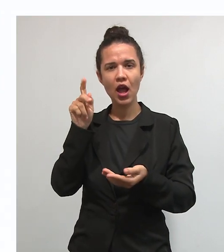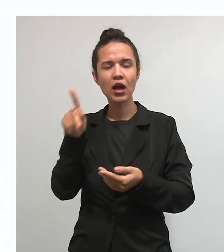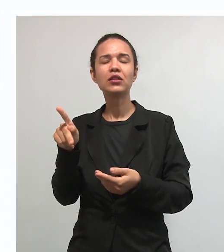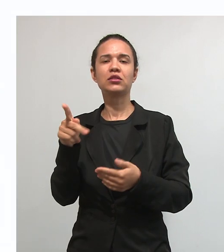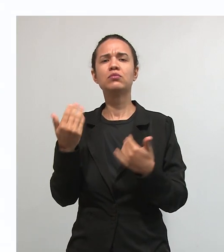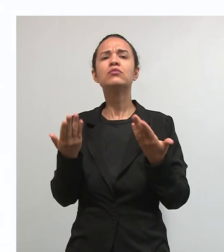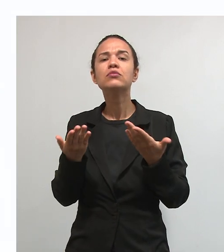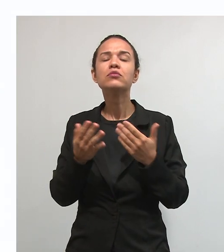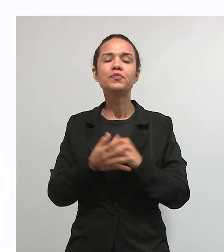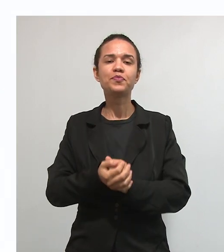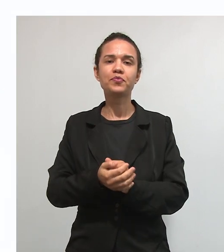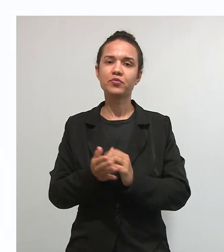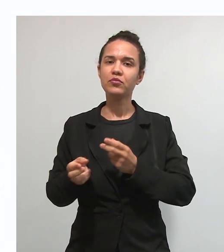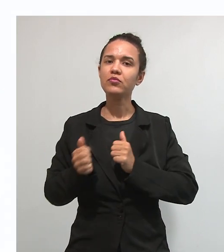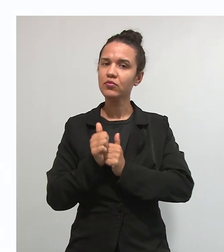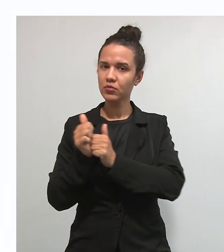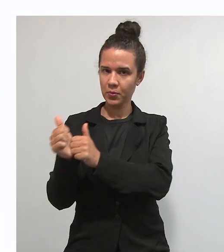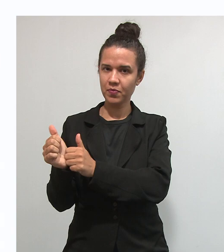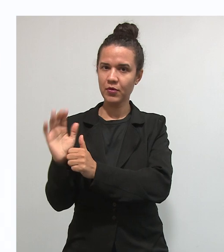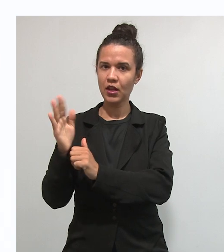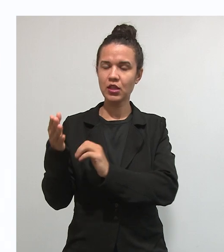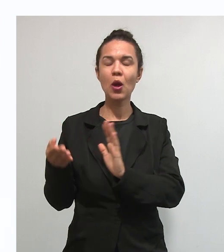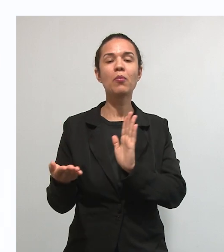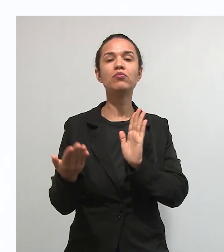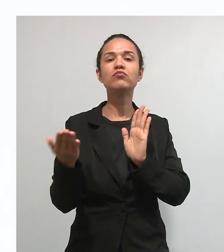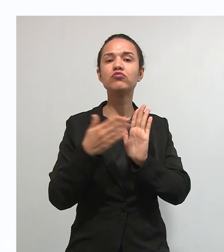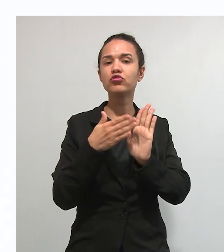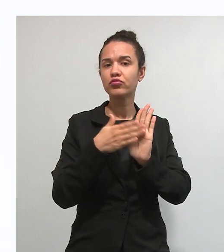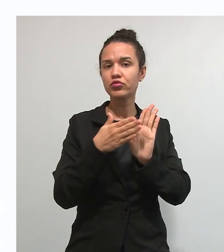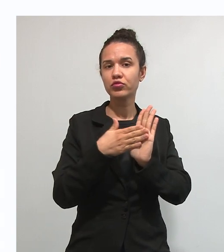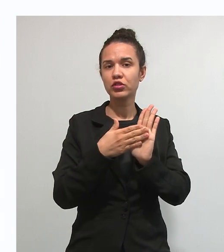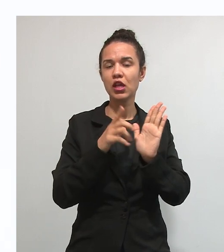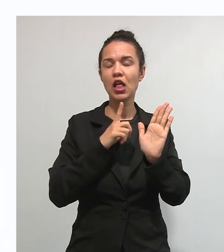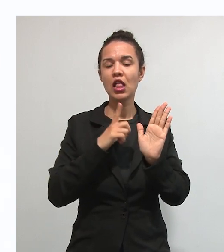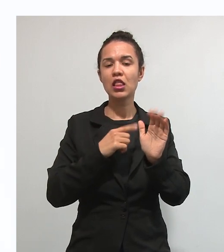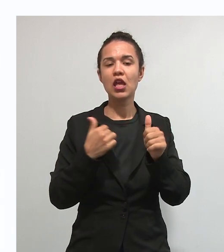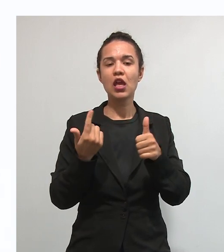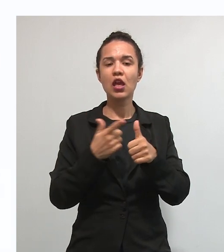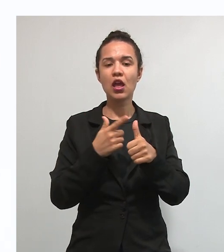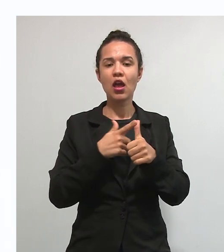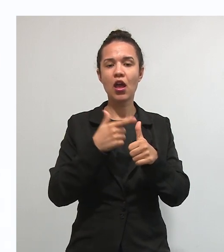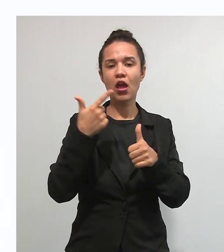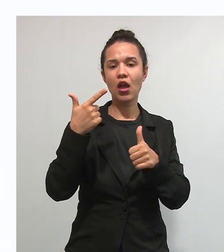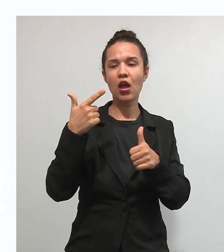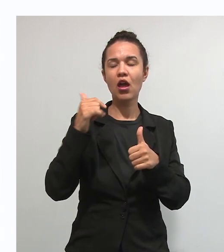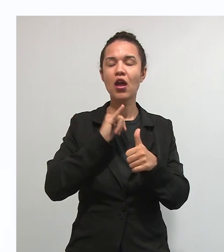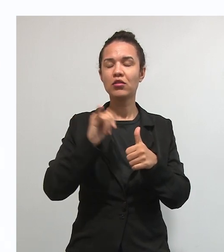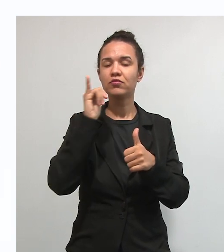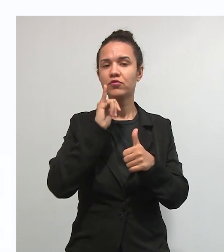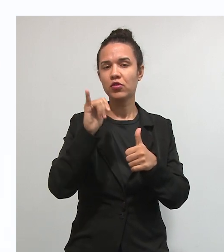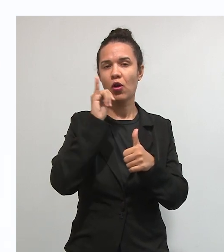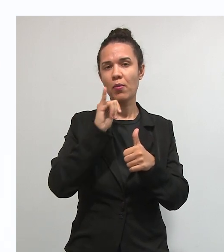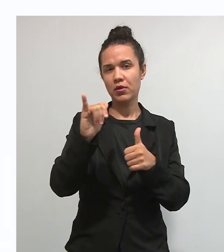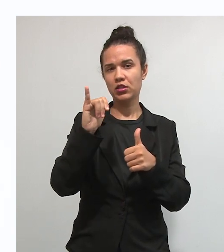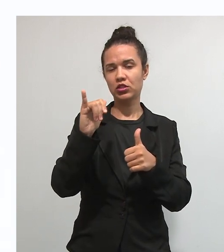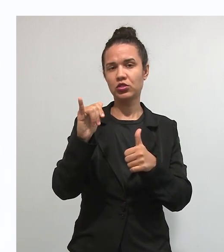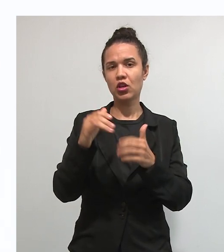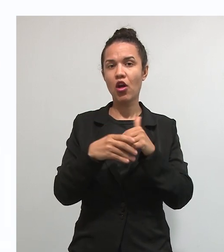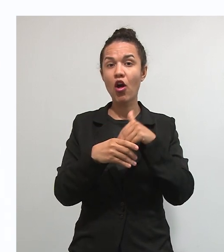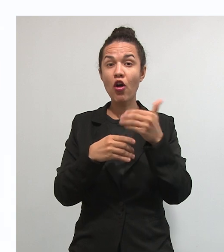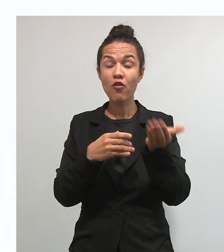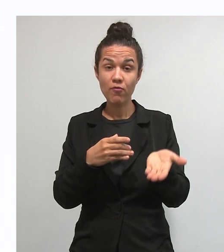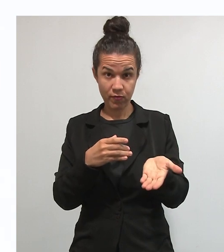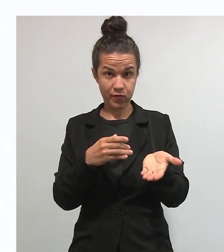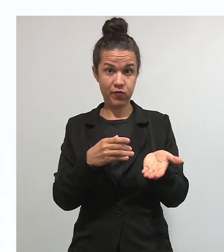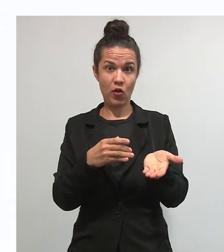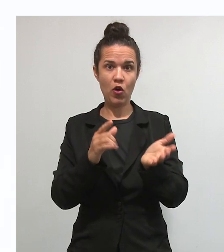aqui. As demonstrações contábeis, elas apresentam essas informações extraídas dos documentos, né, de registro dos documentos que integram